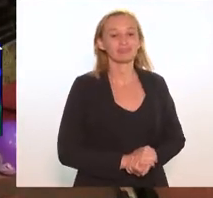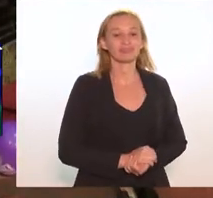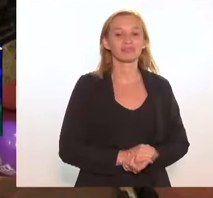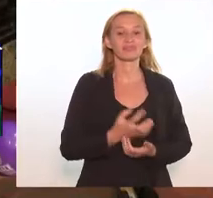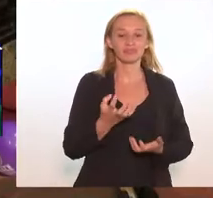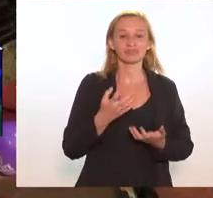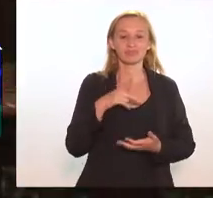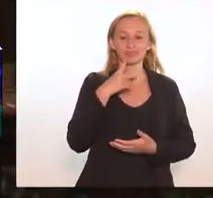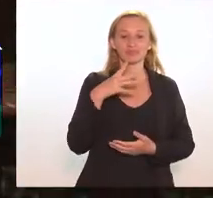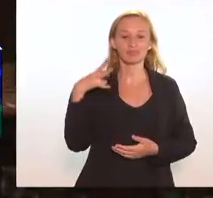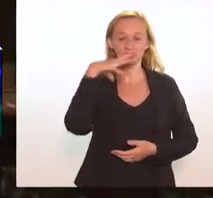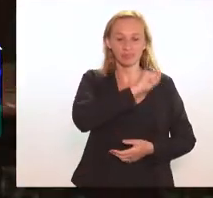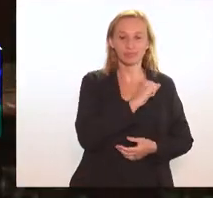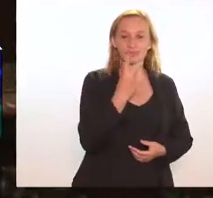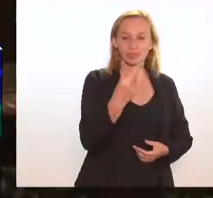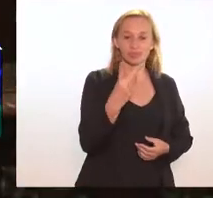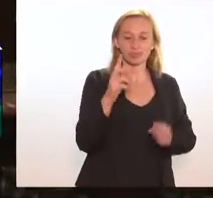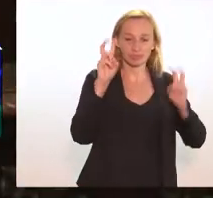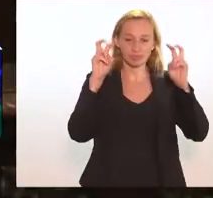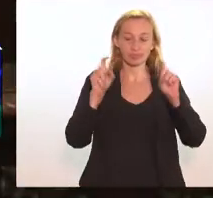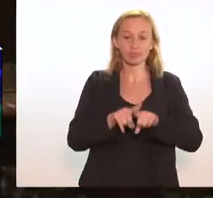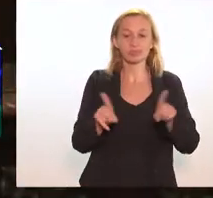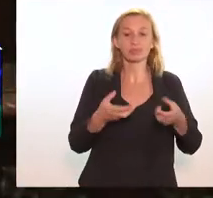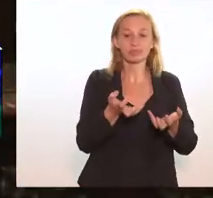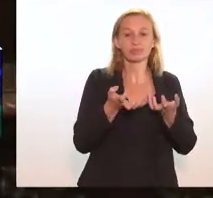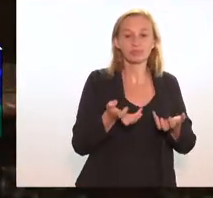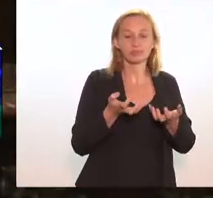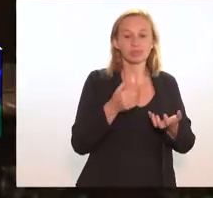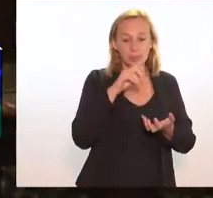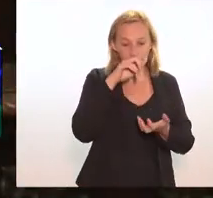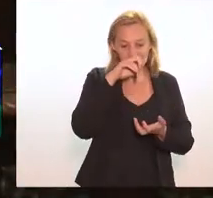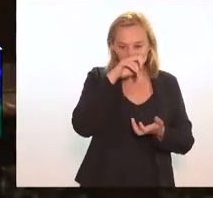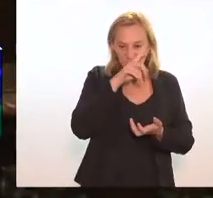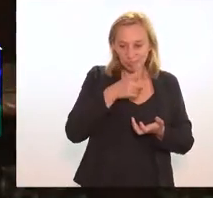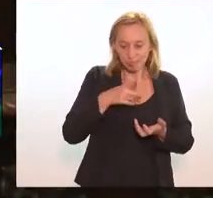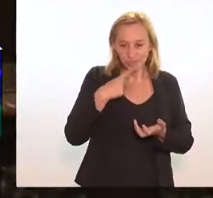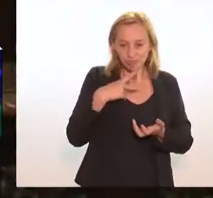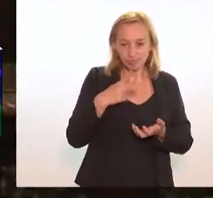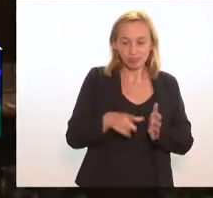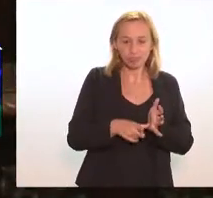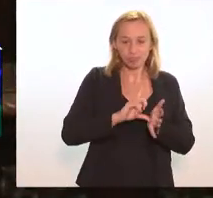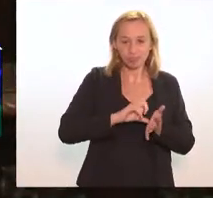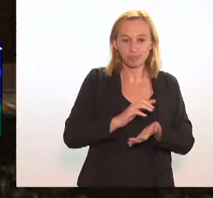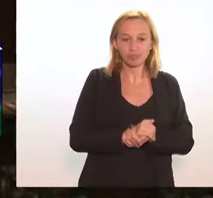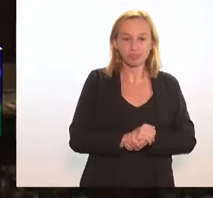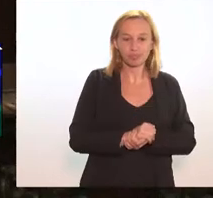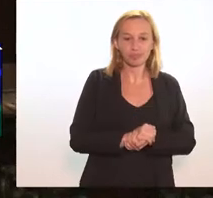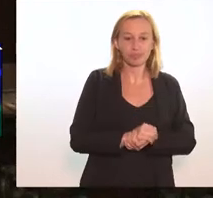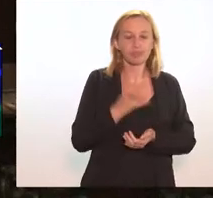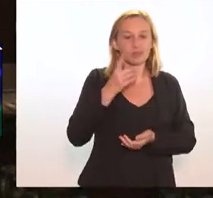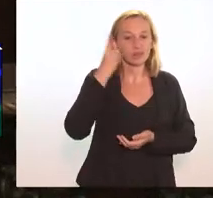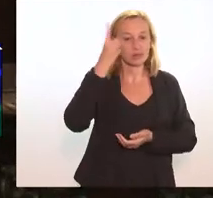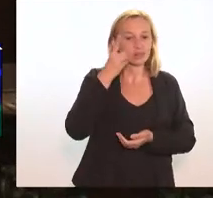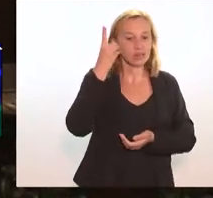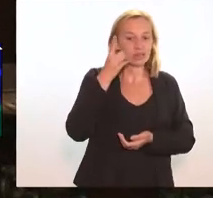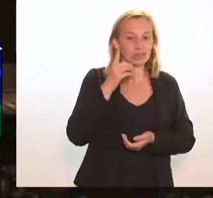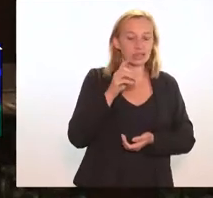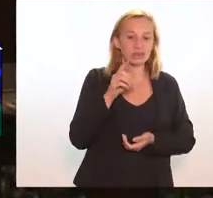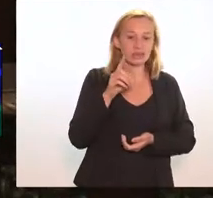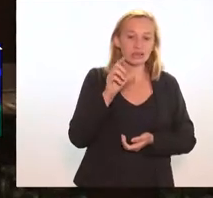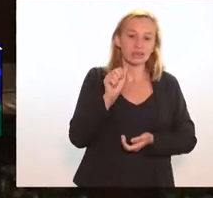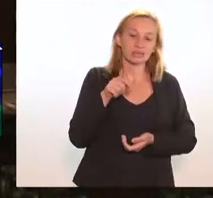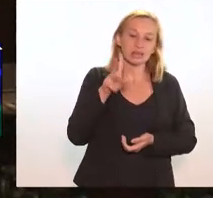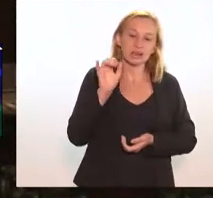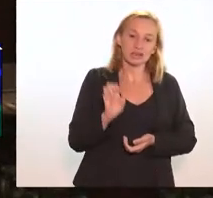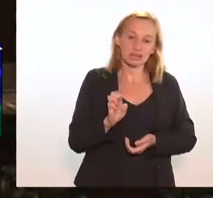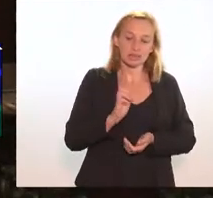desenvolver rapidamente 2 temas, mas antes quero comentar e me associar à deputada Dani Monteiro na